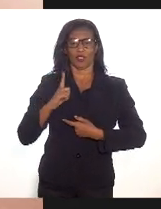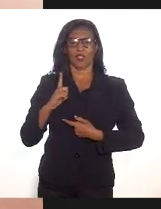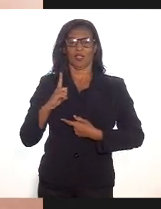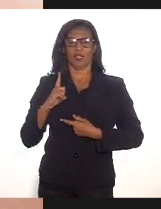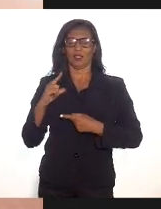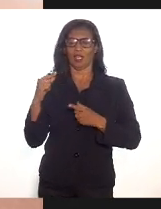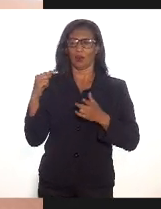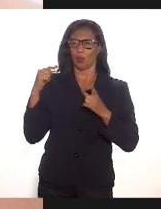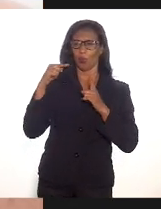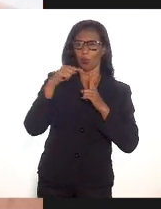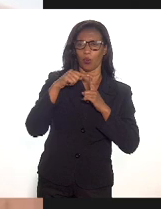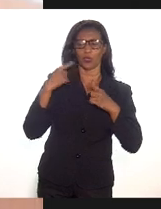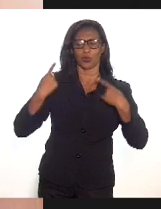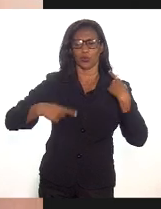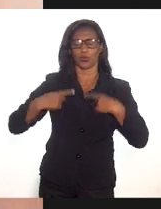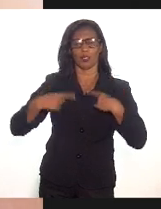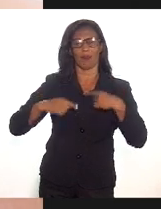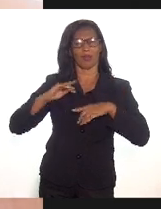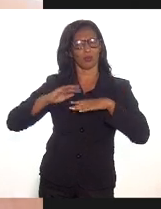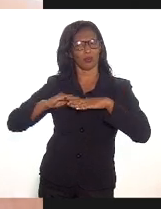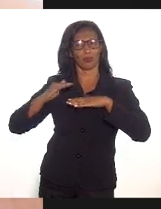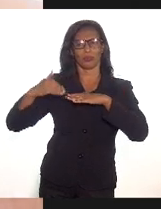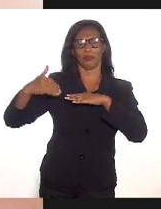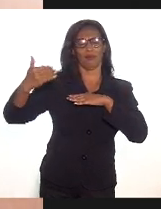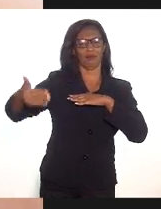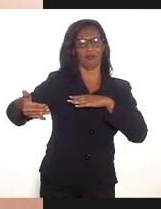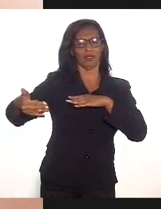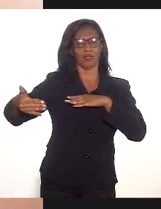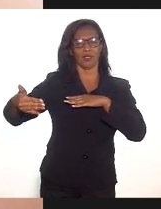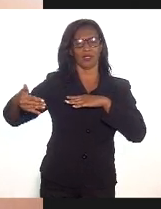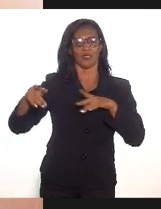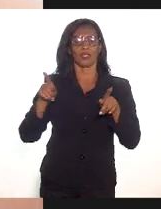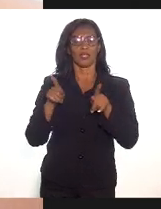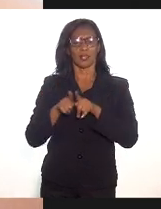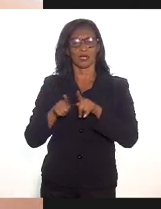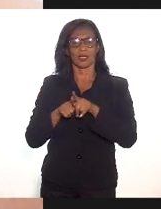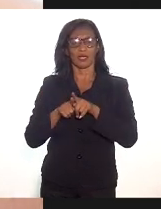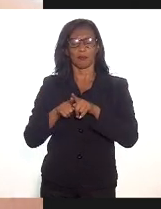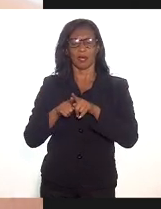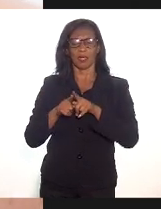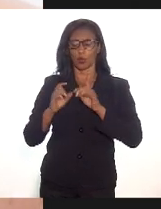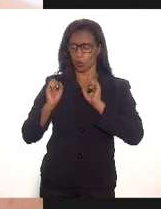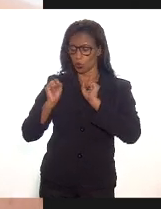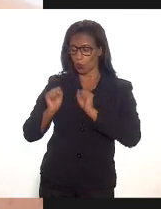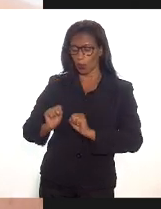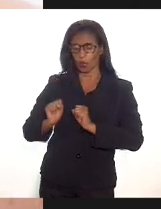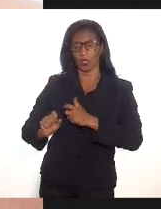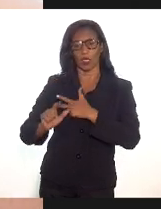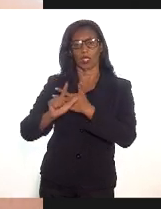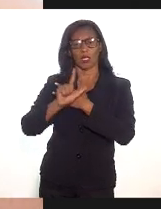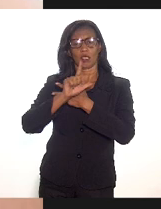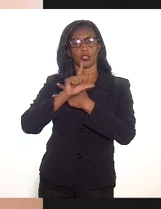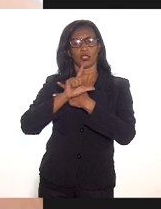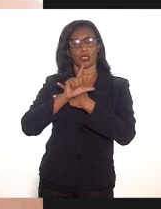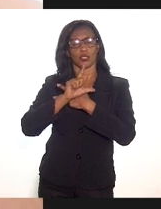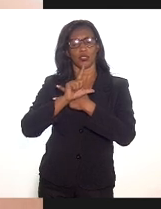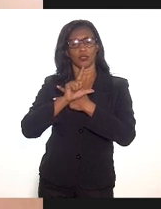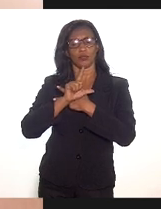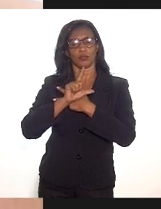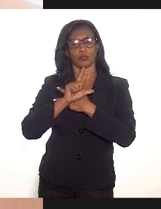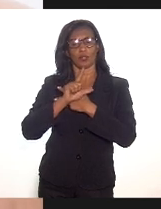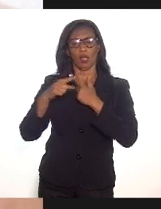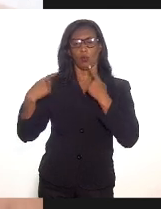de um debate que está para muito além, inclusive, do nosso espaço de poder, que é o poder legislativo. O